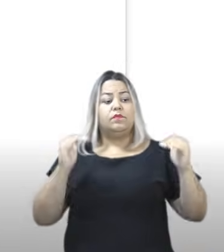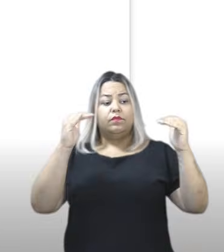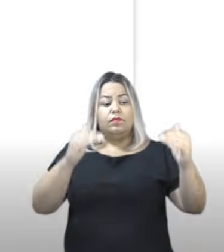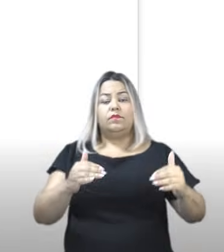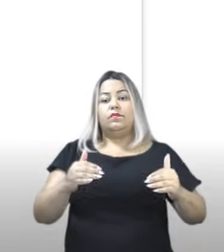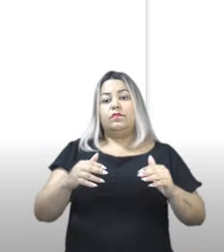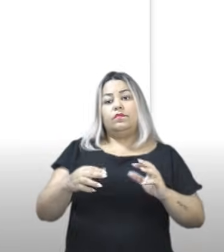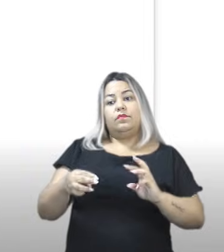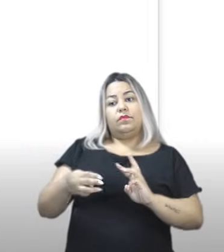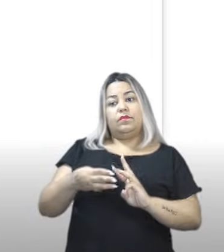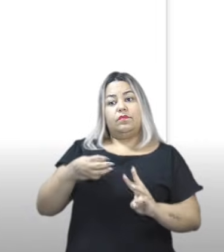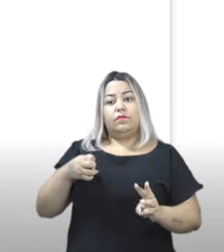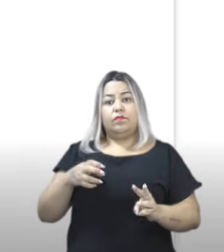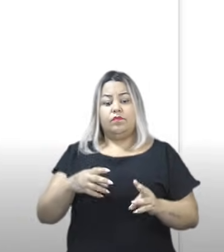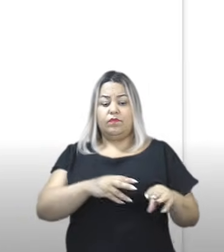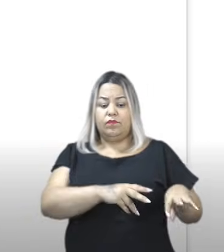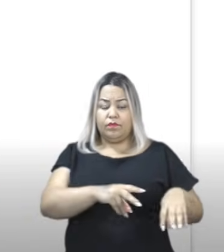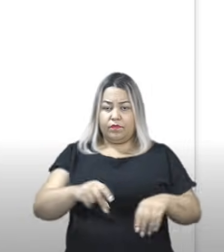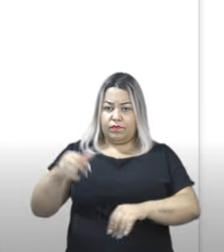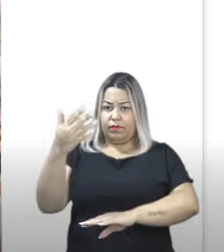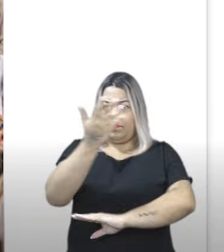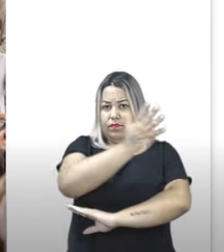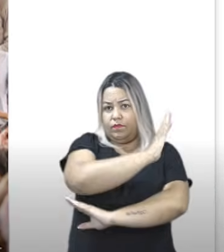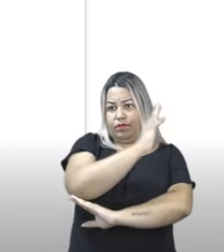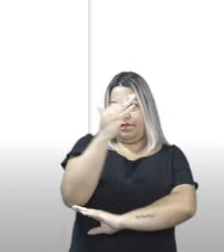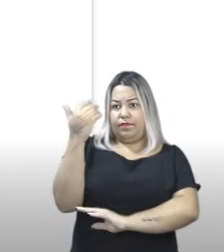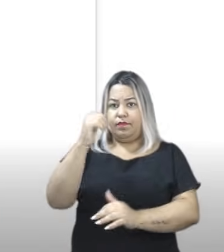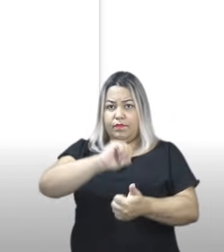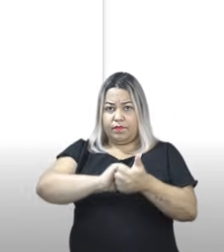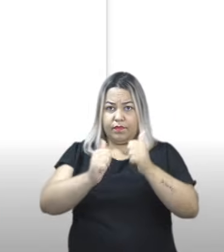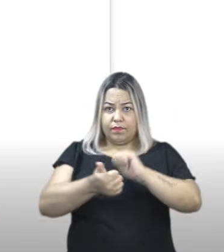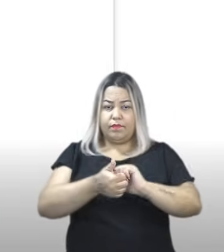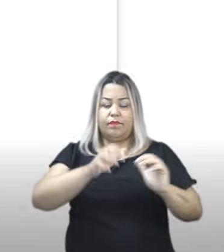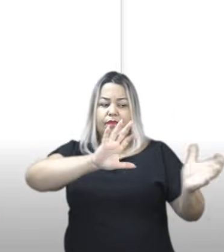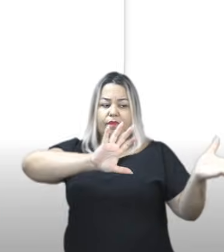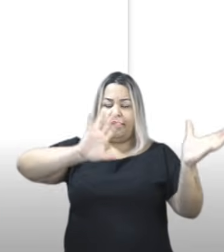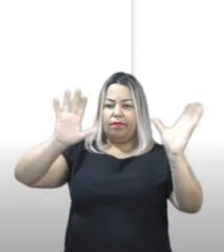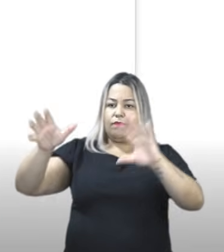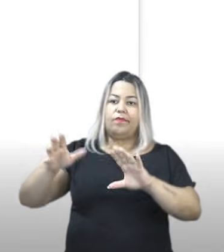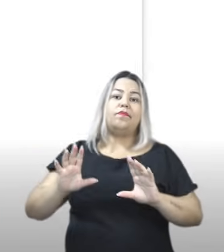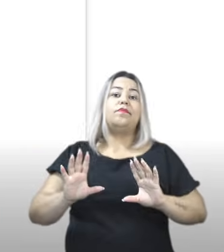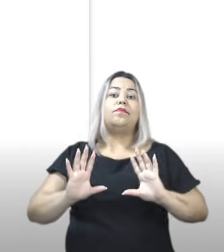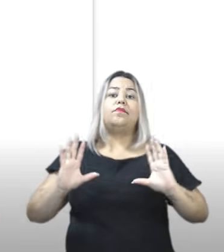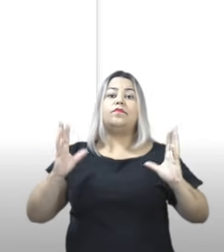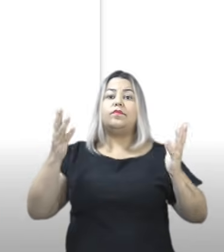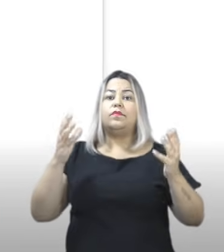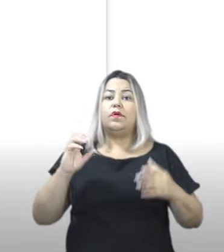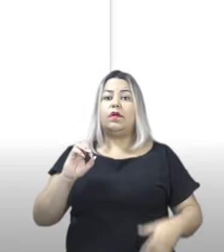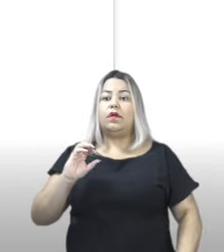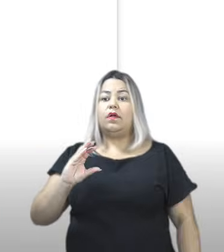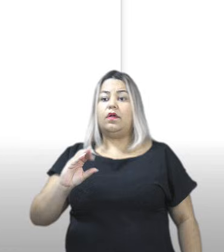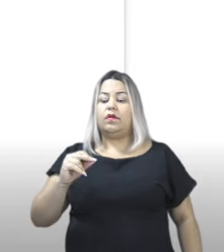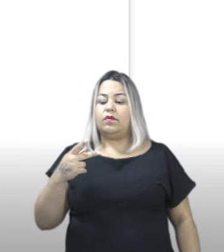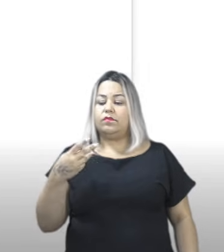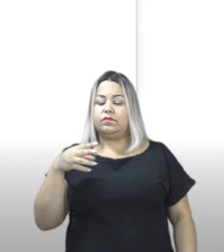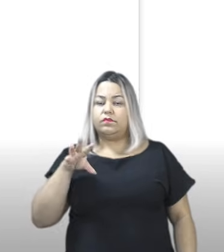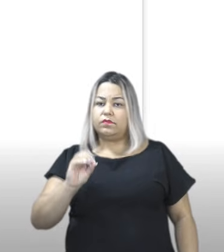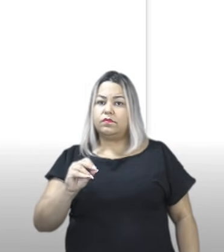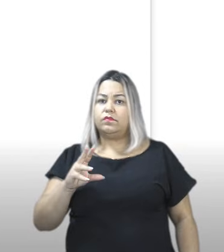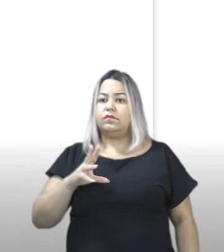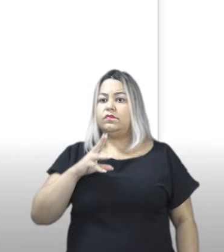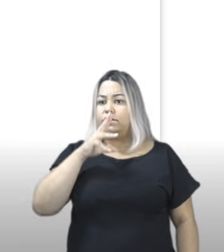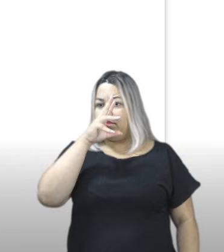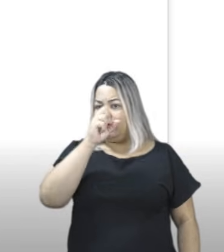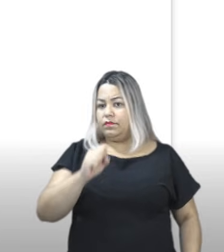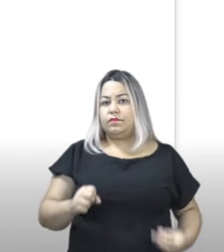da floresta e ao financiamento internacional para a adaptação climática. O evento marcou a COP30 com forte